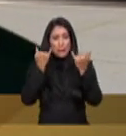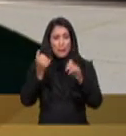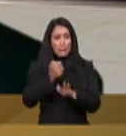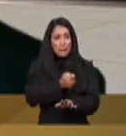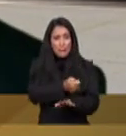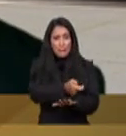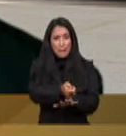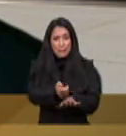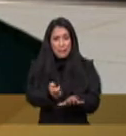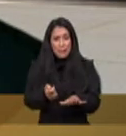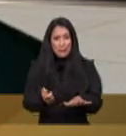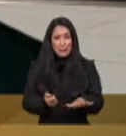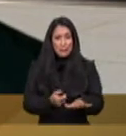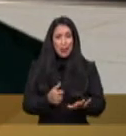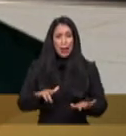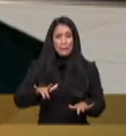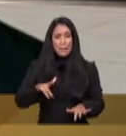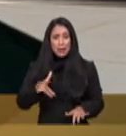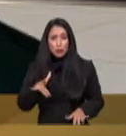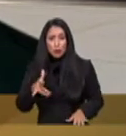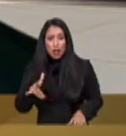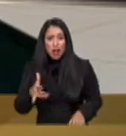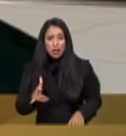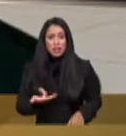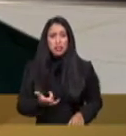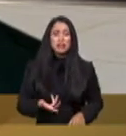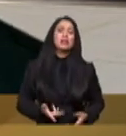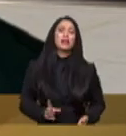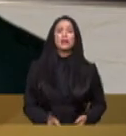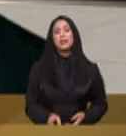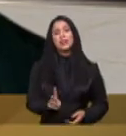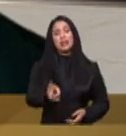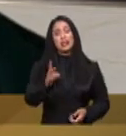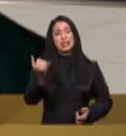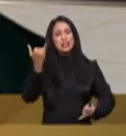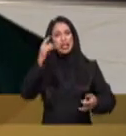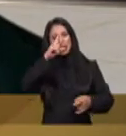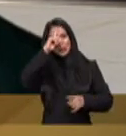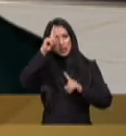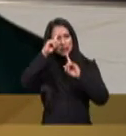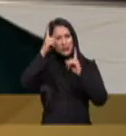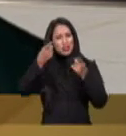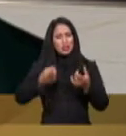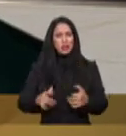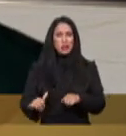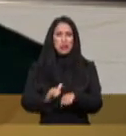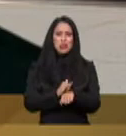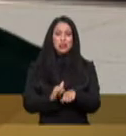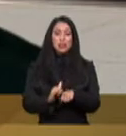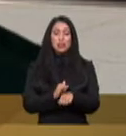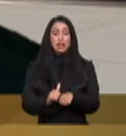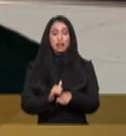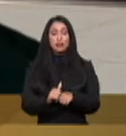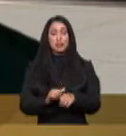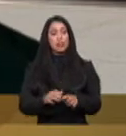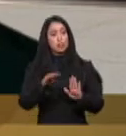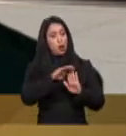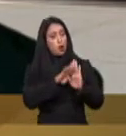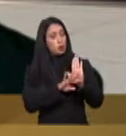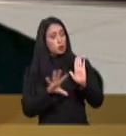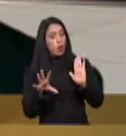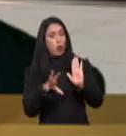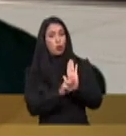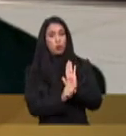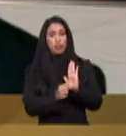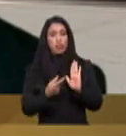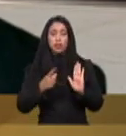fraudulentas e da manipulação continuada de emoções por meio de ferramentas como os algoritmos,